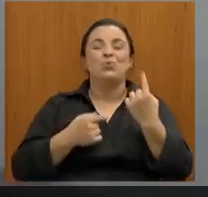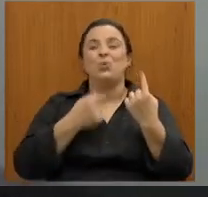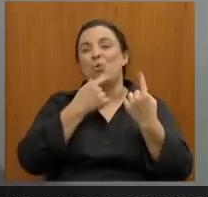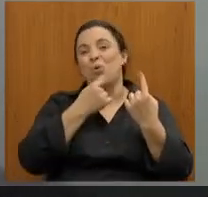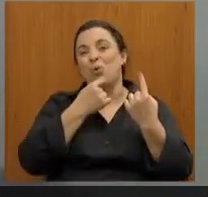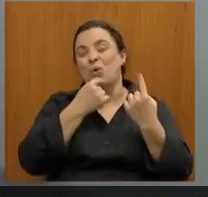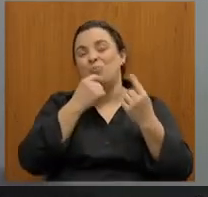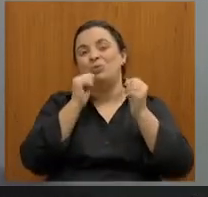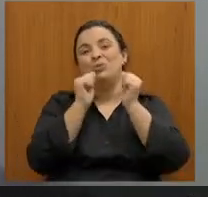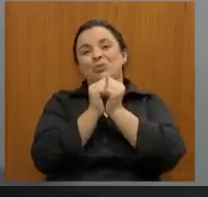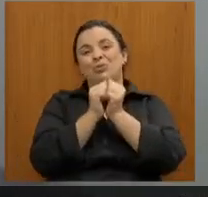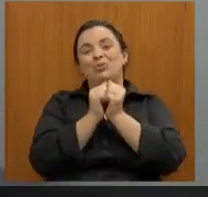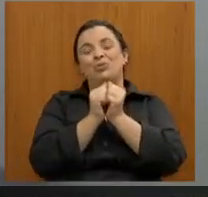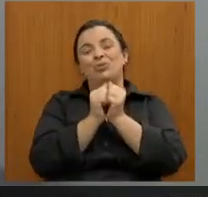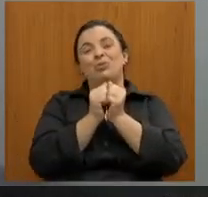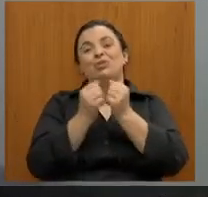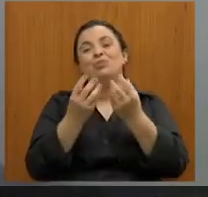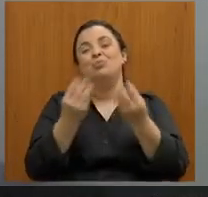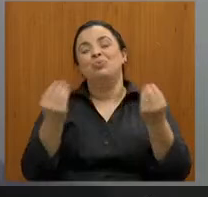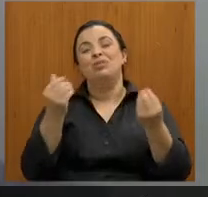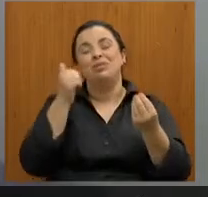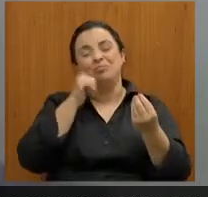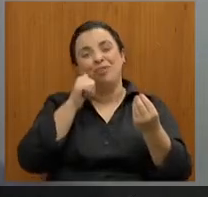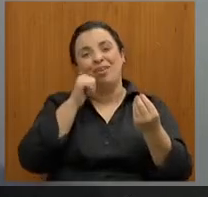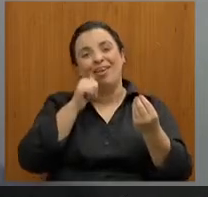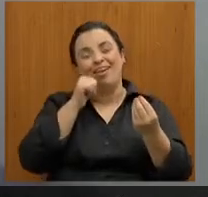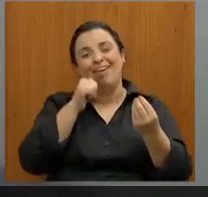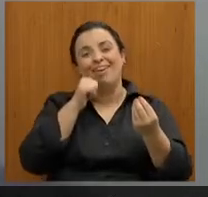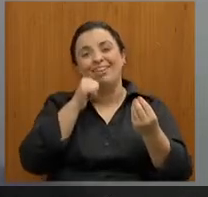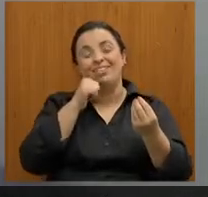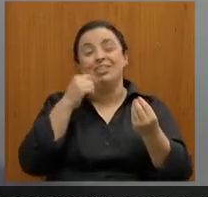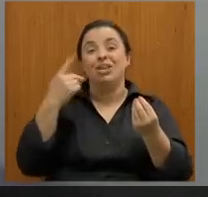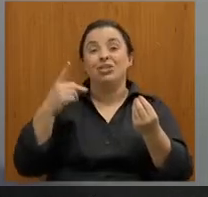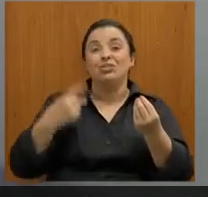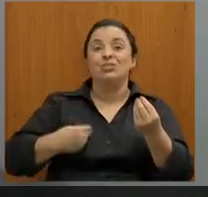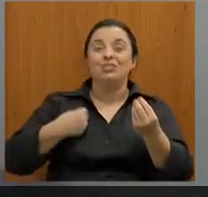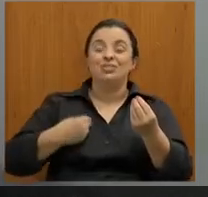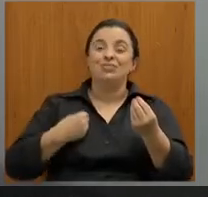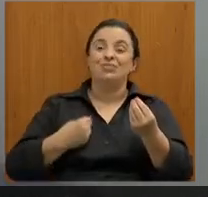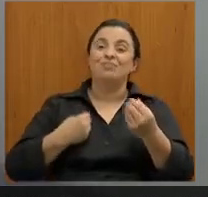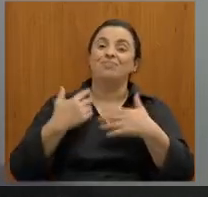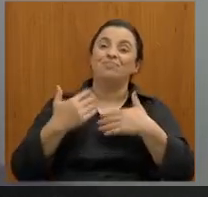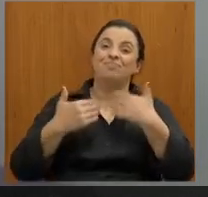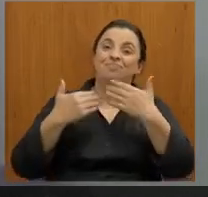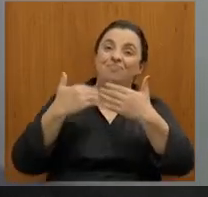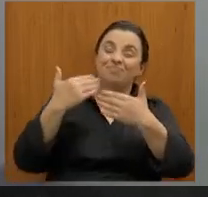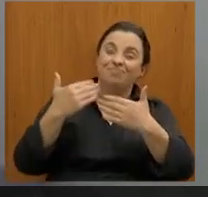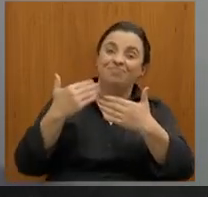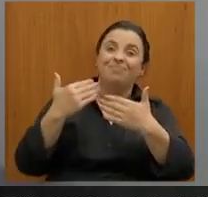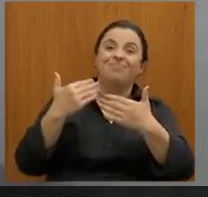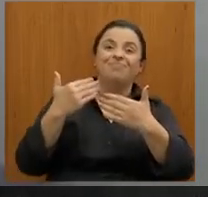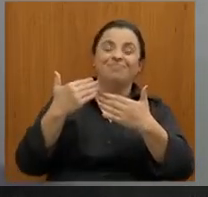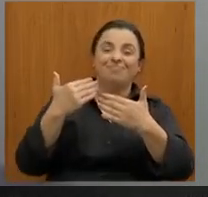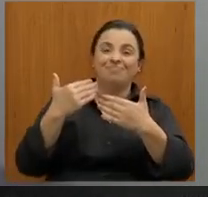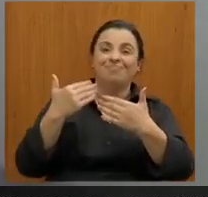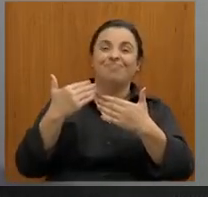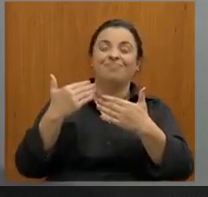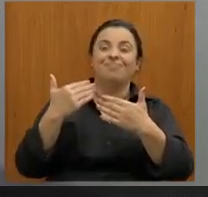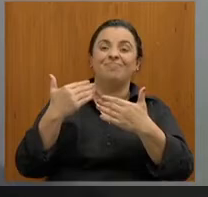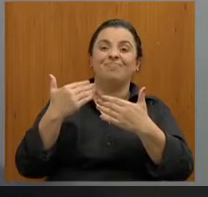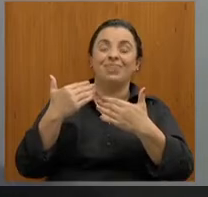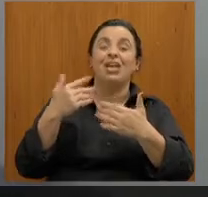tantas mulheres benditas que constroem as suas vidas que dedicam a sua